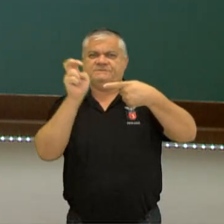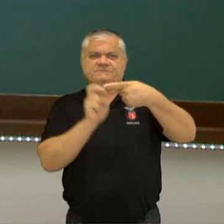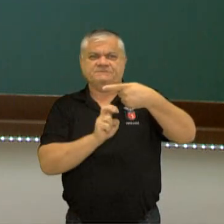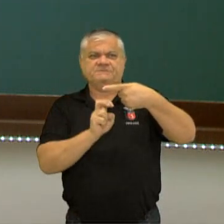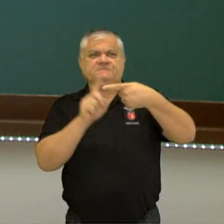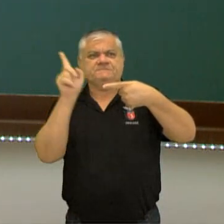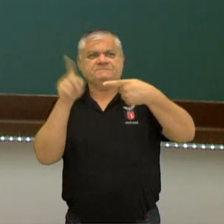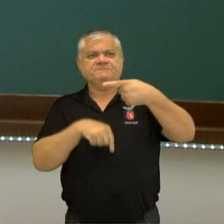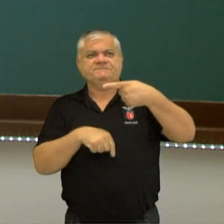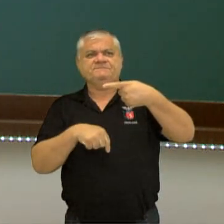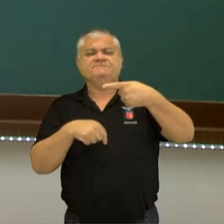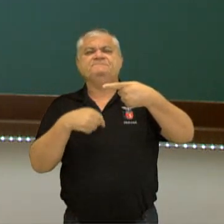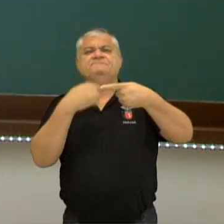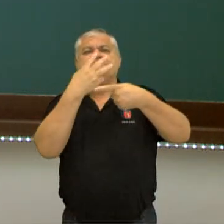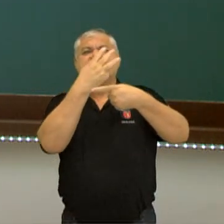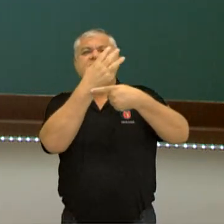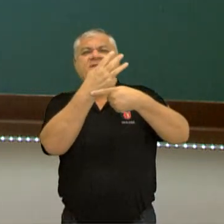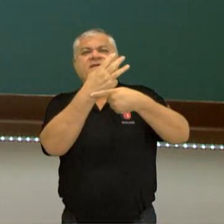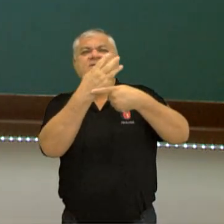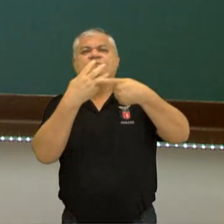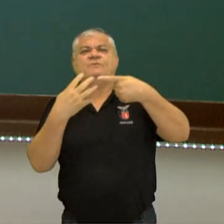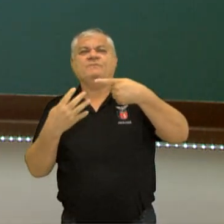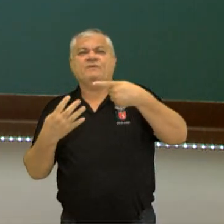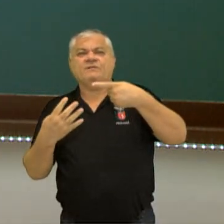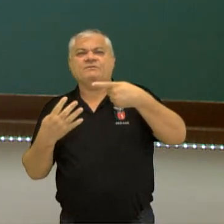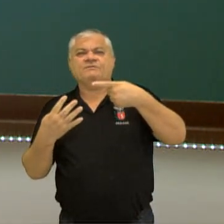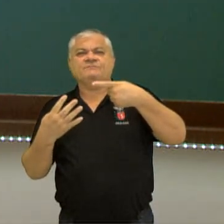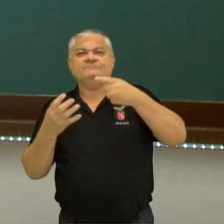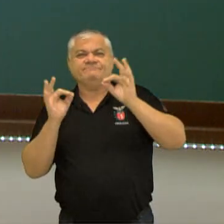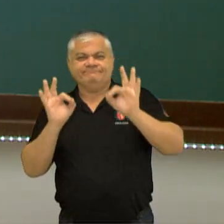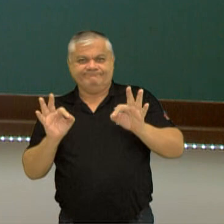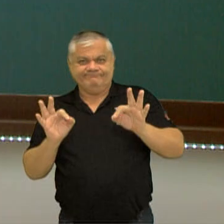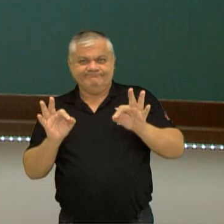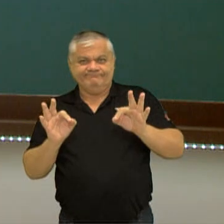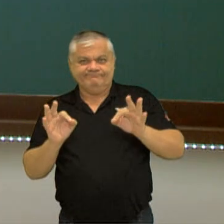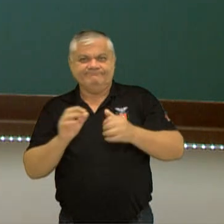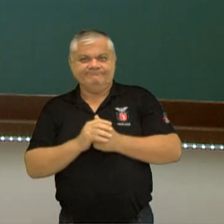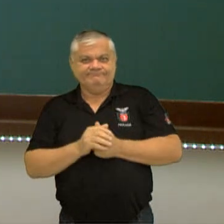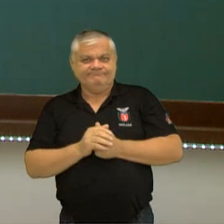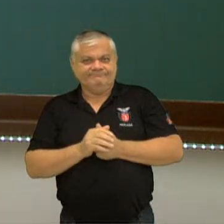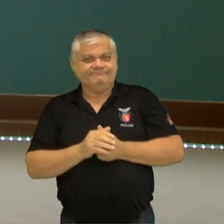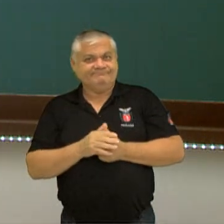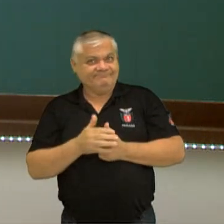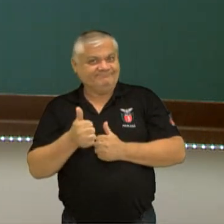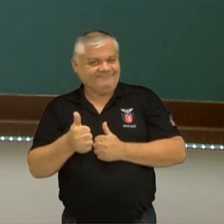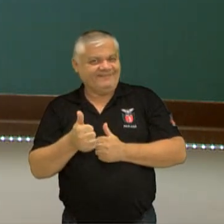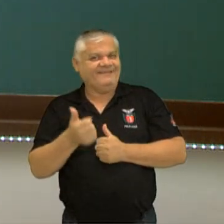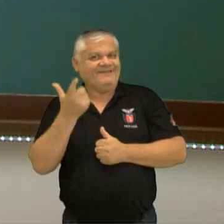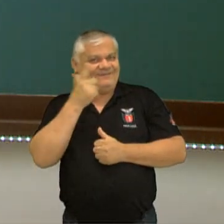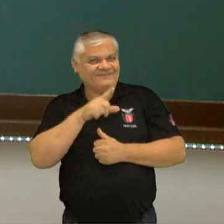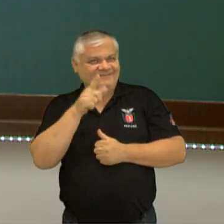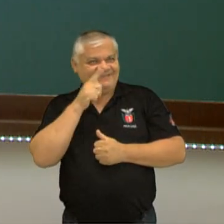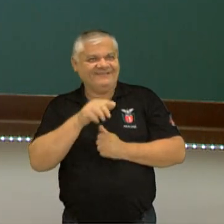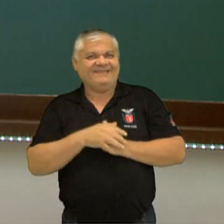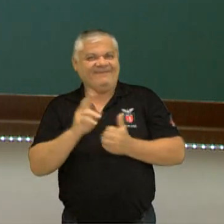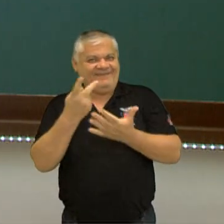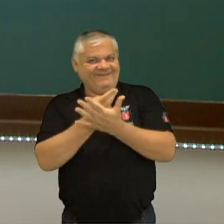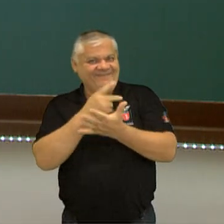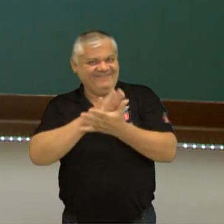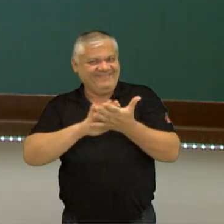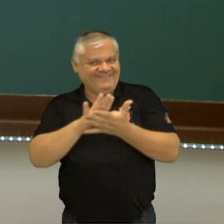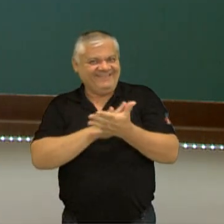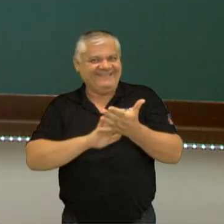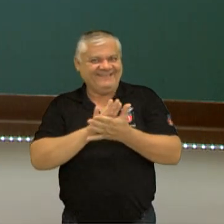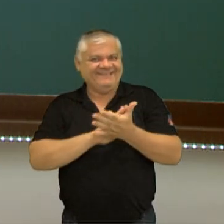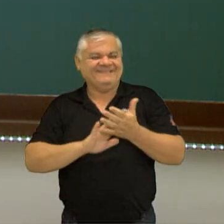tá? Então, ficou menos 3/4. Beleza? Tudo espero que tenham acertado aí, não tenham errado ali o valor